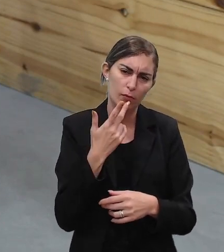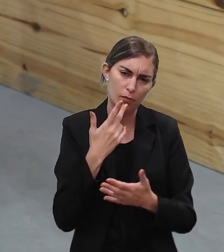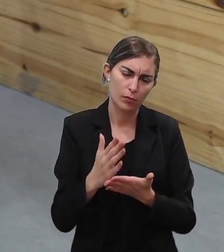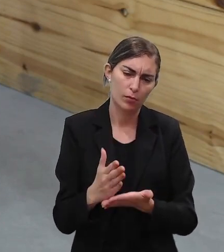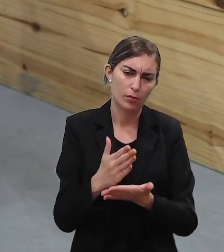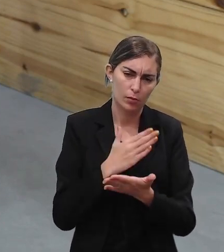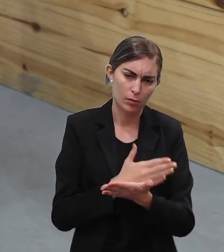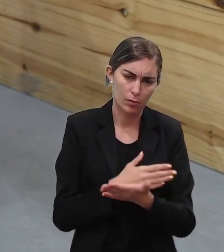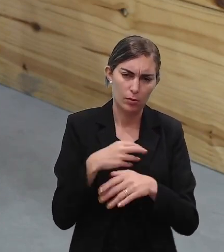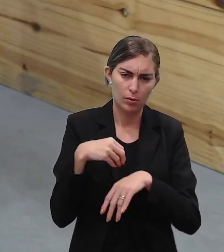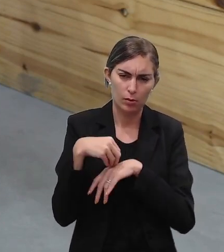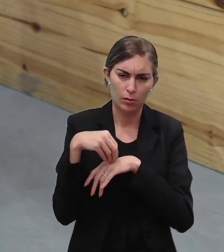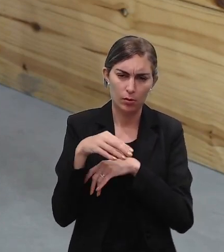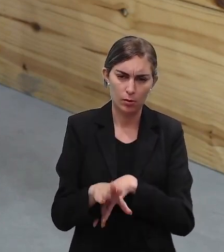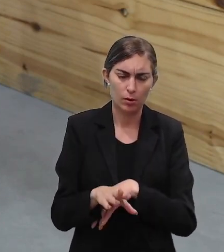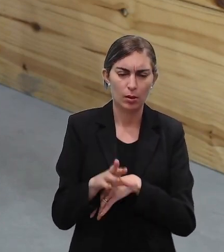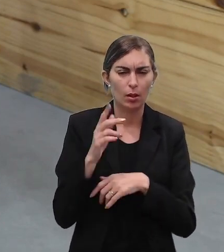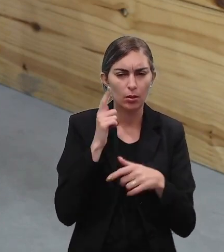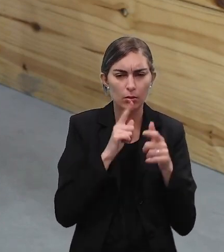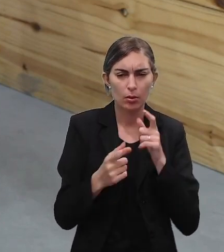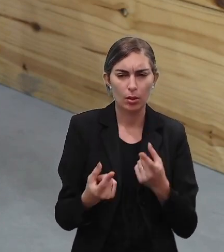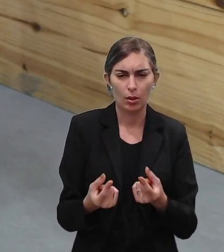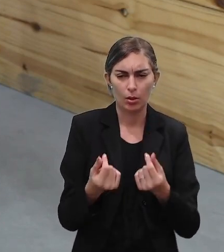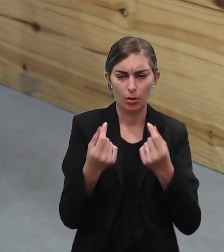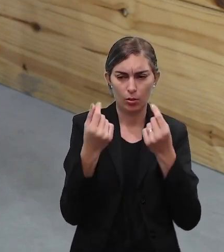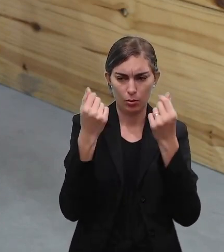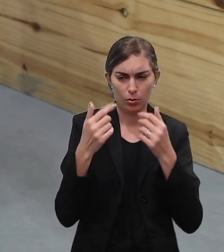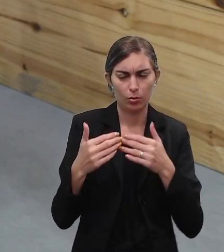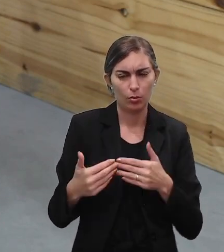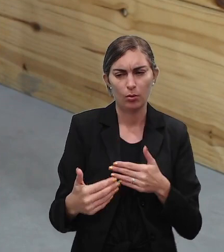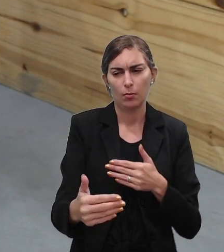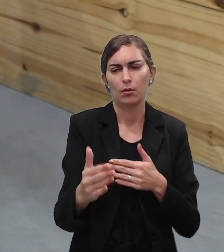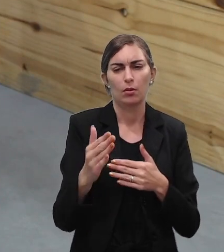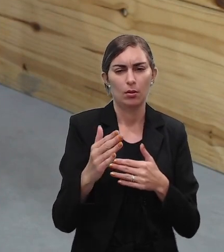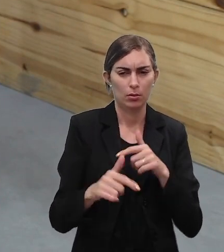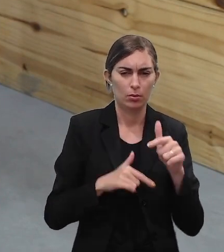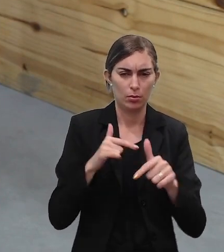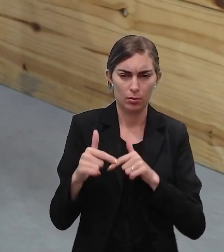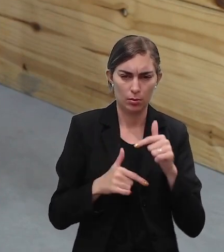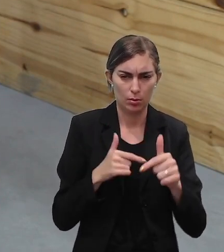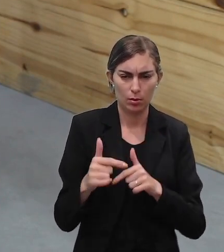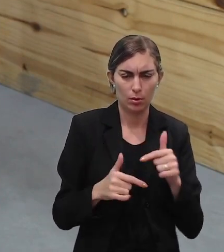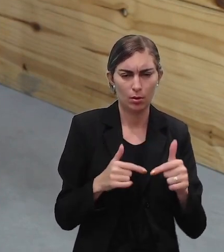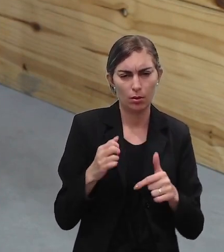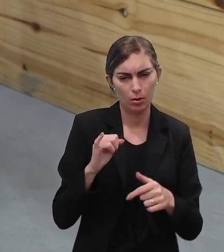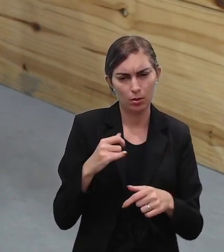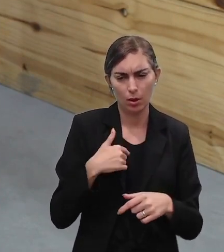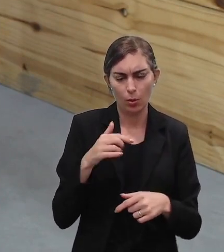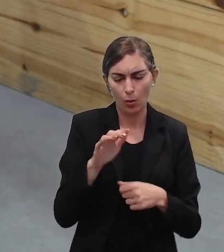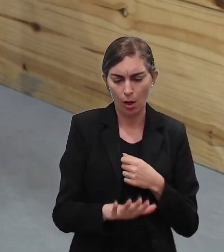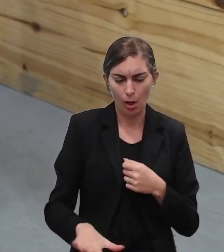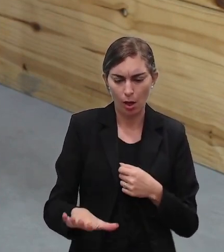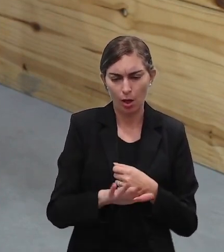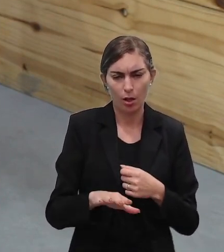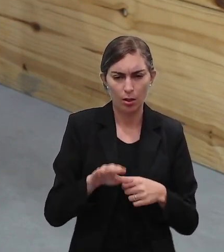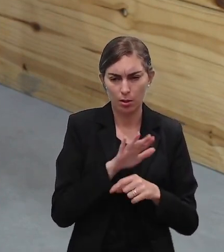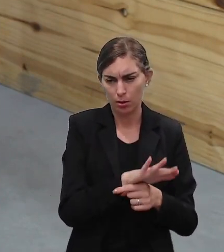anteriormente, traga um resultado econômico. Através do quê? Do seu trabalho. Se eu sou da área de